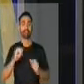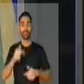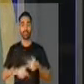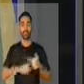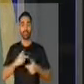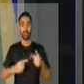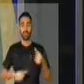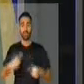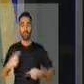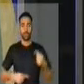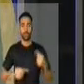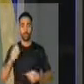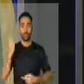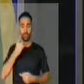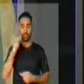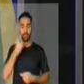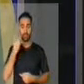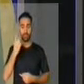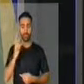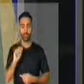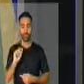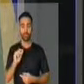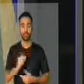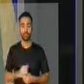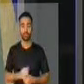atuação política e parlamentar